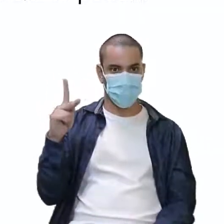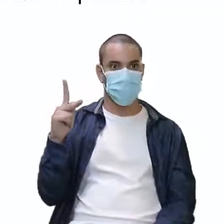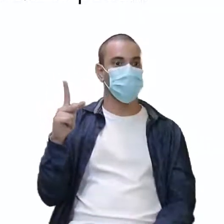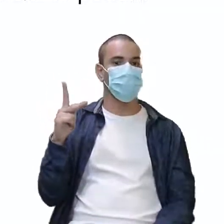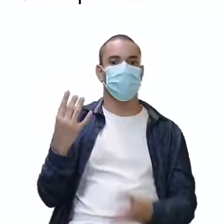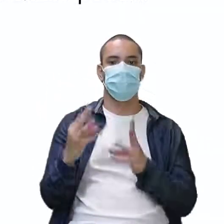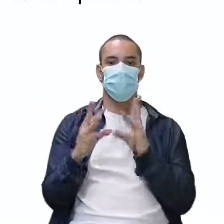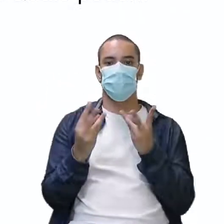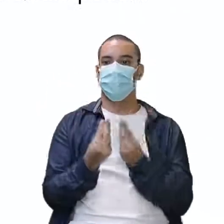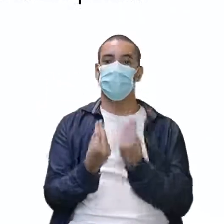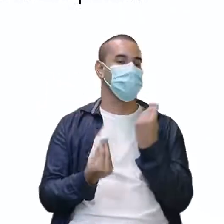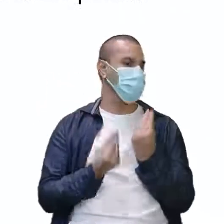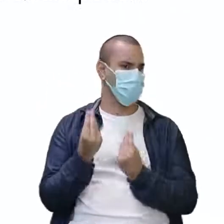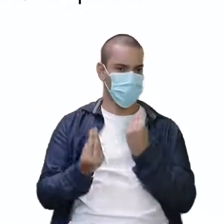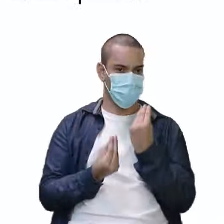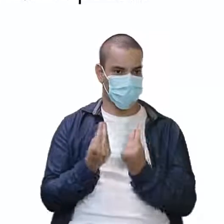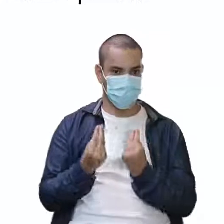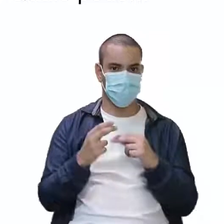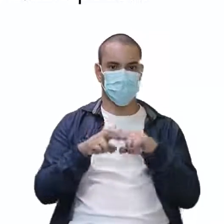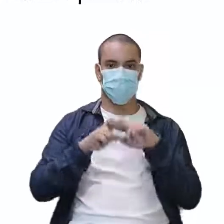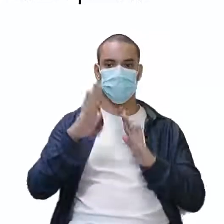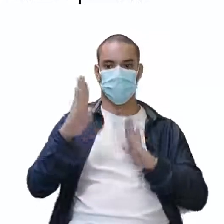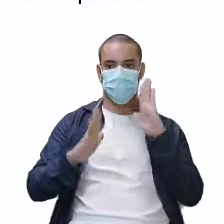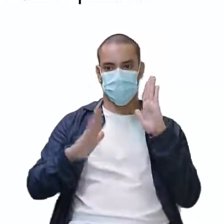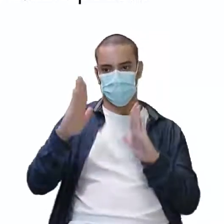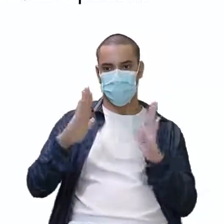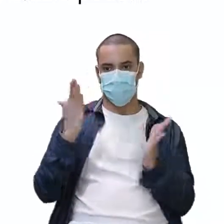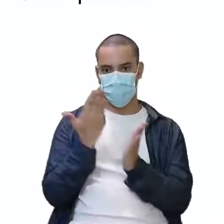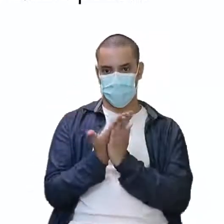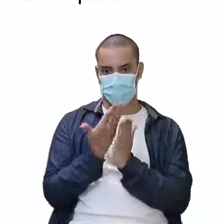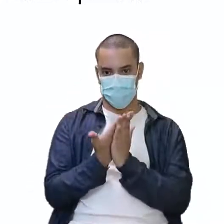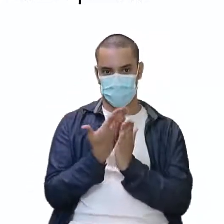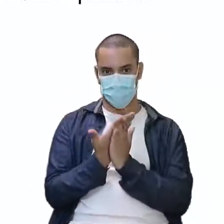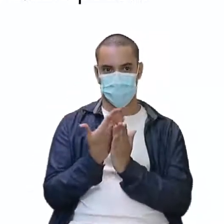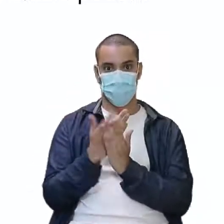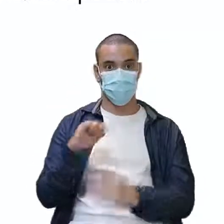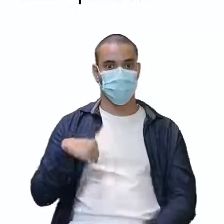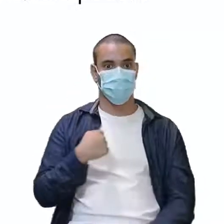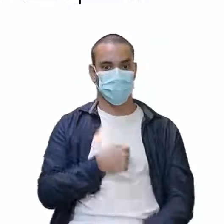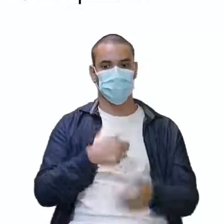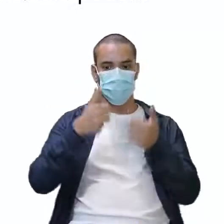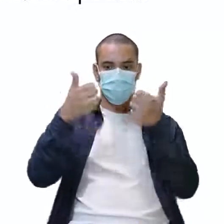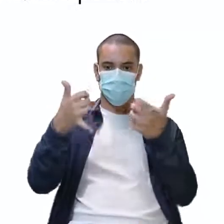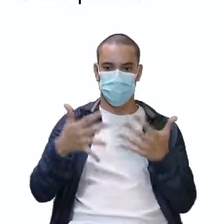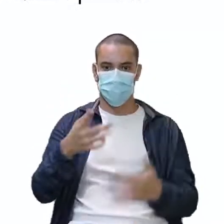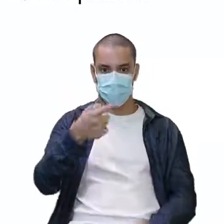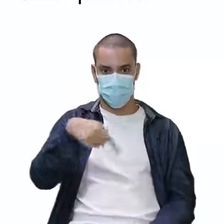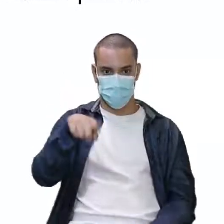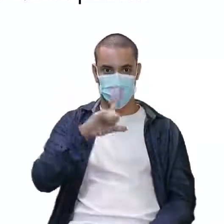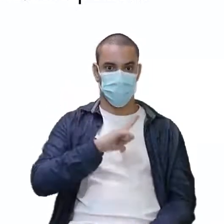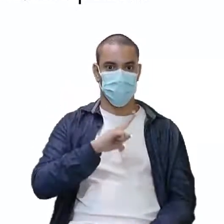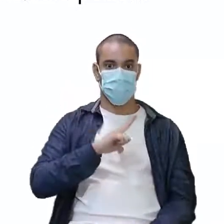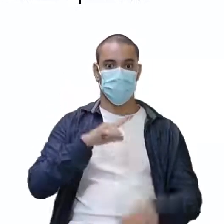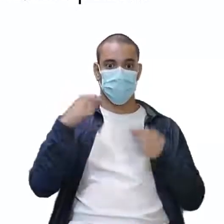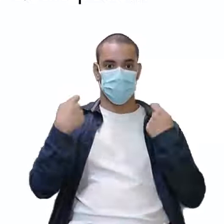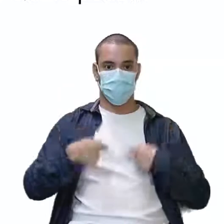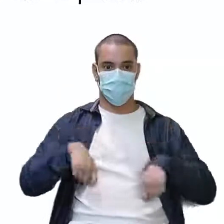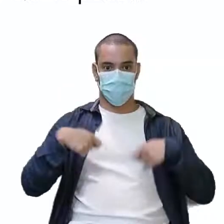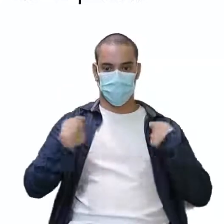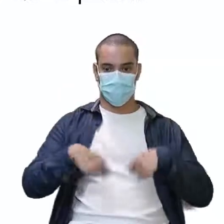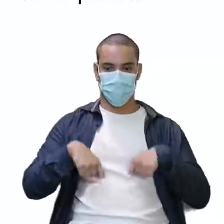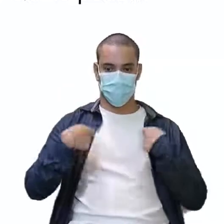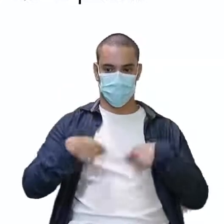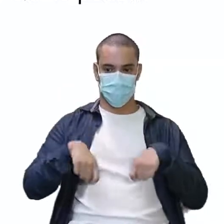destas substâncias? Então, durante a aula, nós falamos para vocês que existe uma